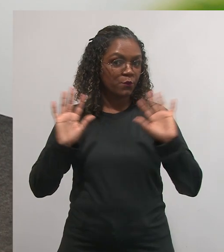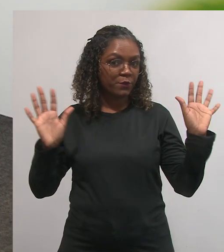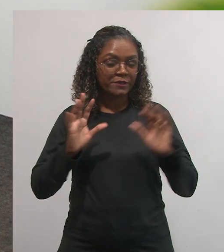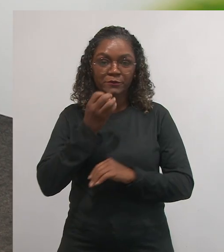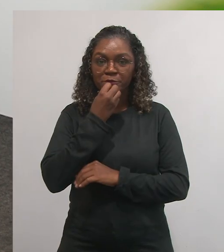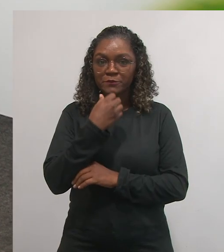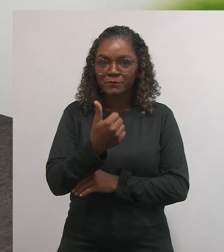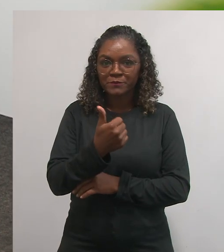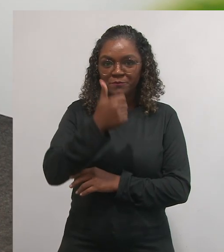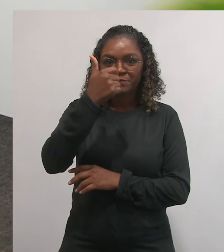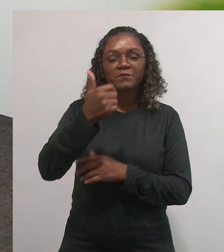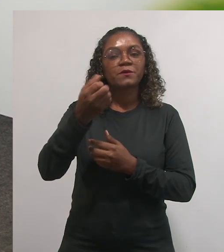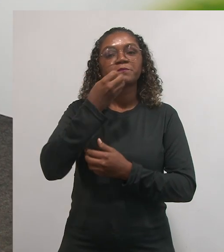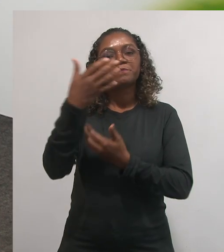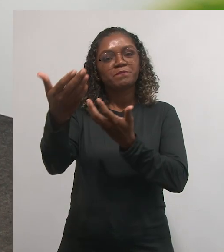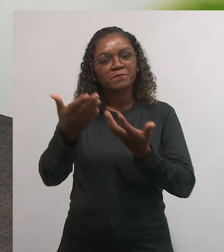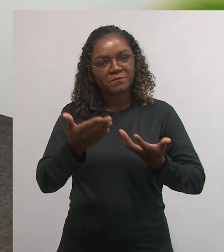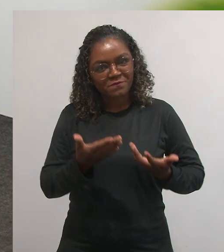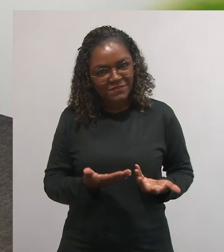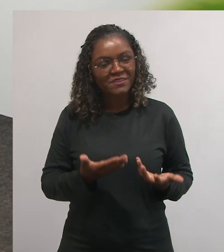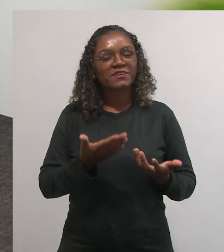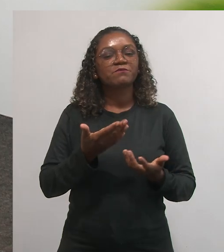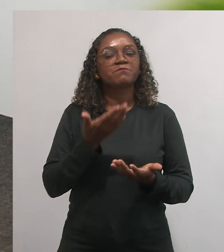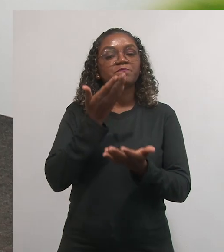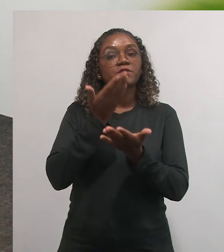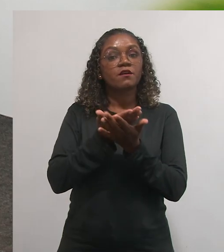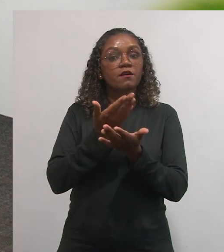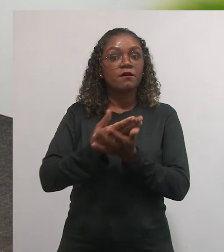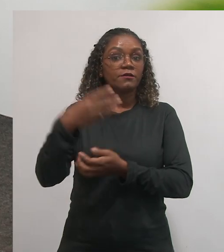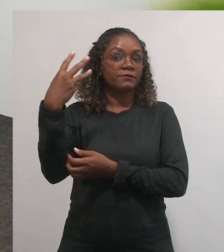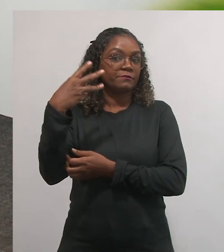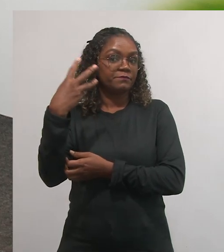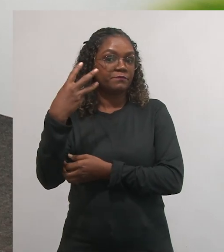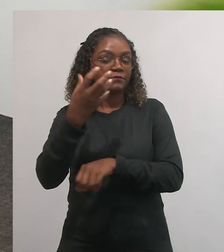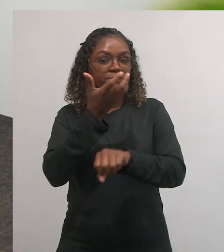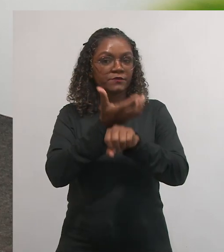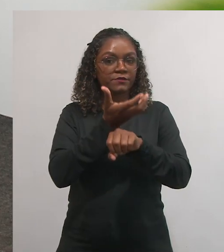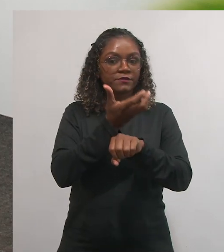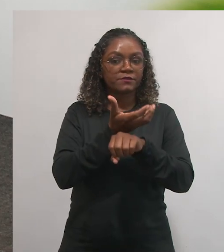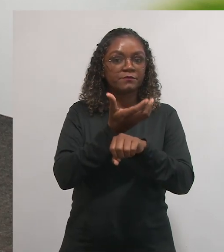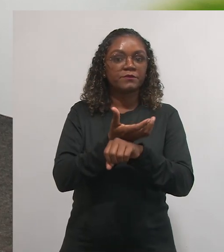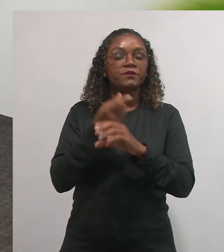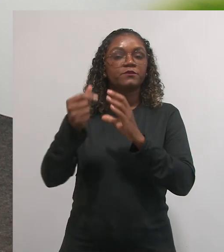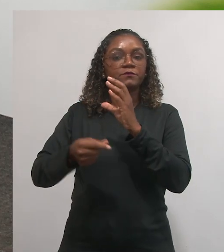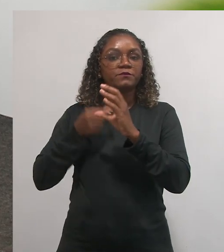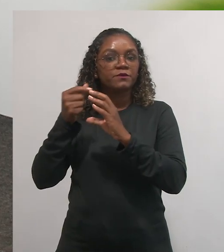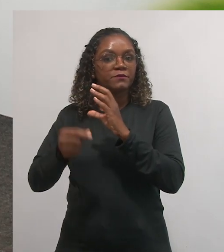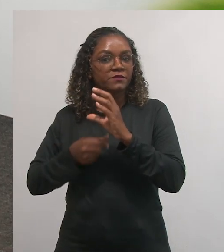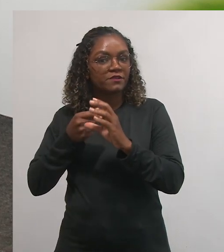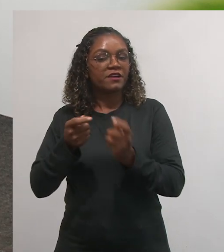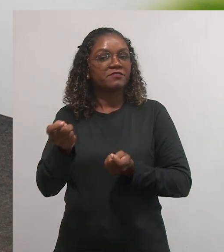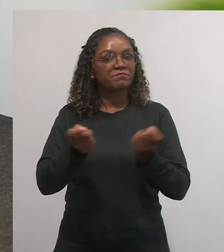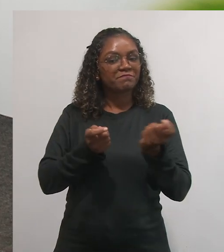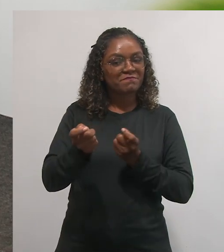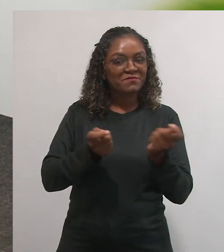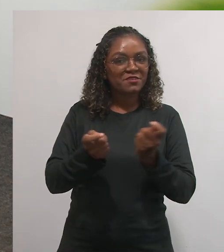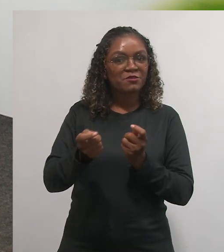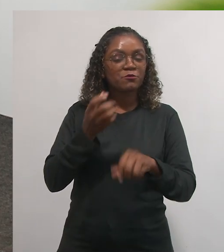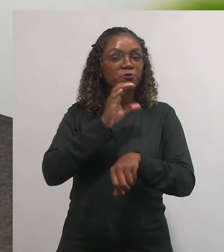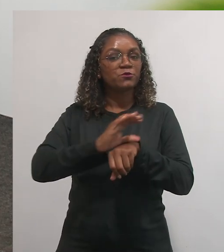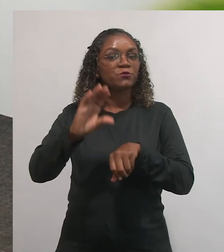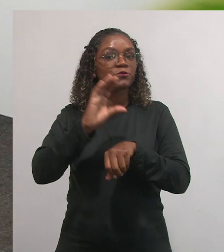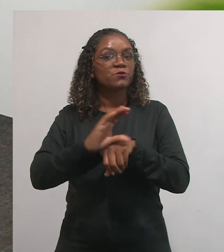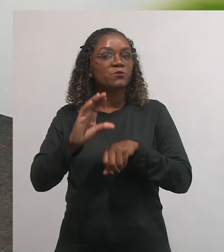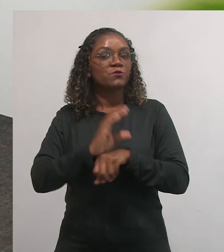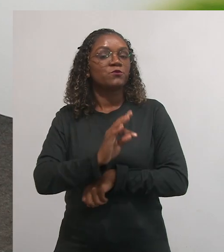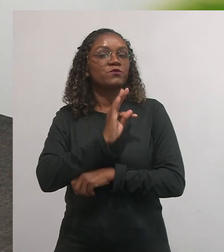Olá tudo bem sejam bem-vindos aula de número três da disciplina de contabilidade gerencial do